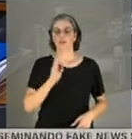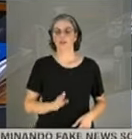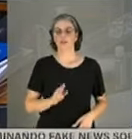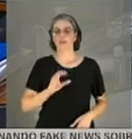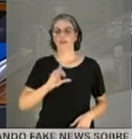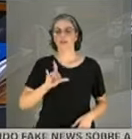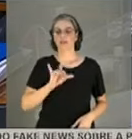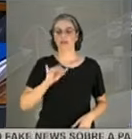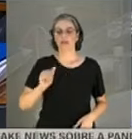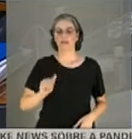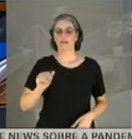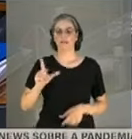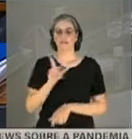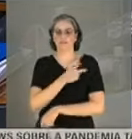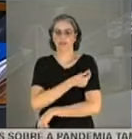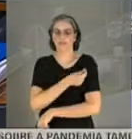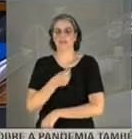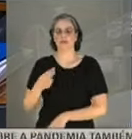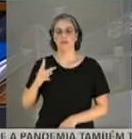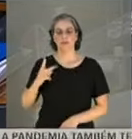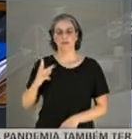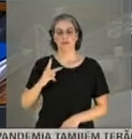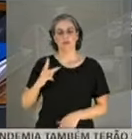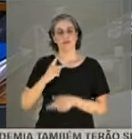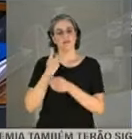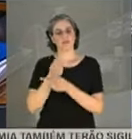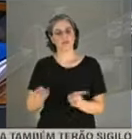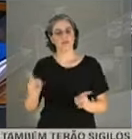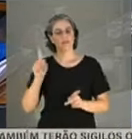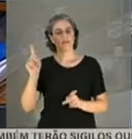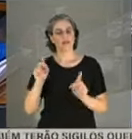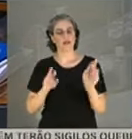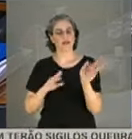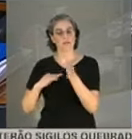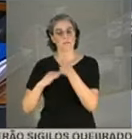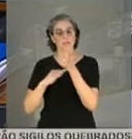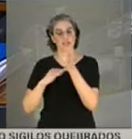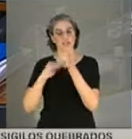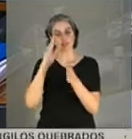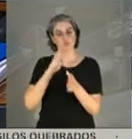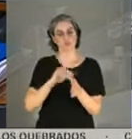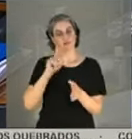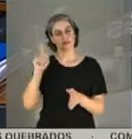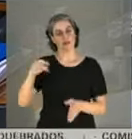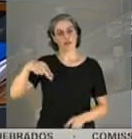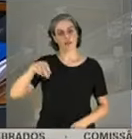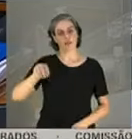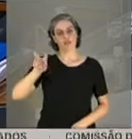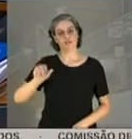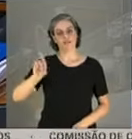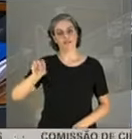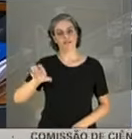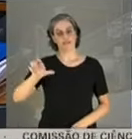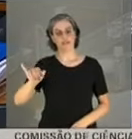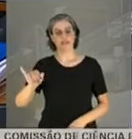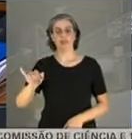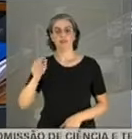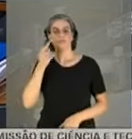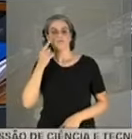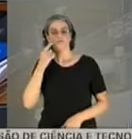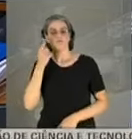Brasileira das Clínicas de Vacina Privada, à Embaixada do Brasil em Nova Delhi, com o objetivo de viabilizar vacinas para